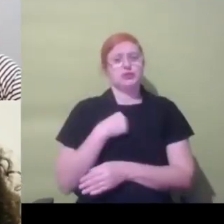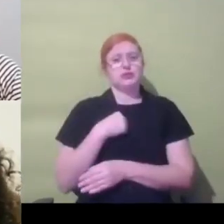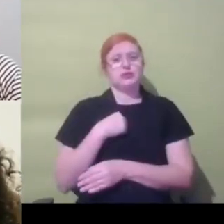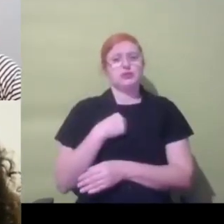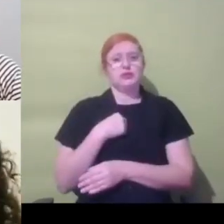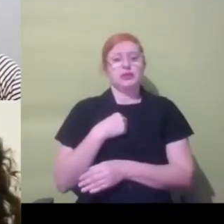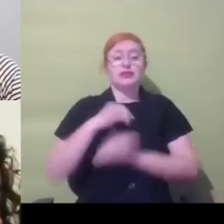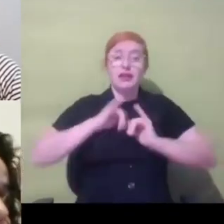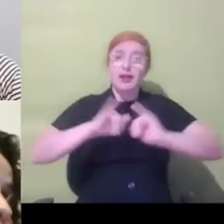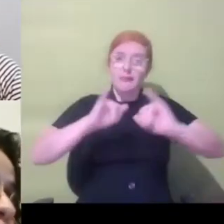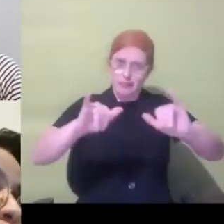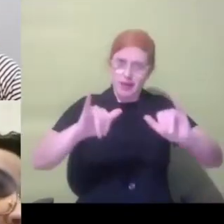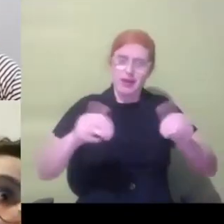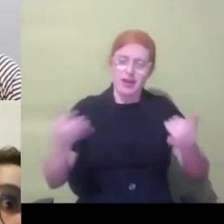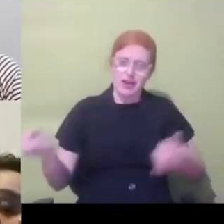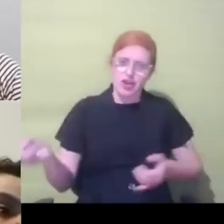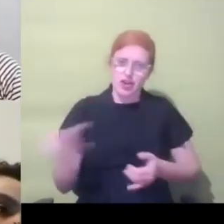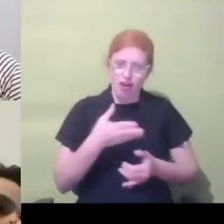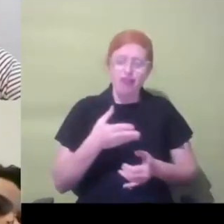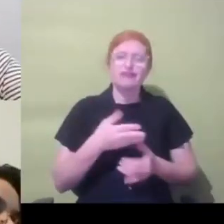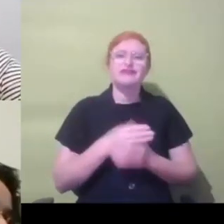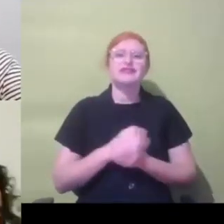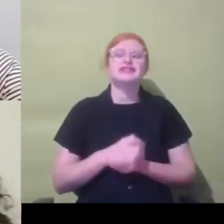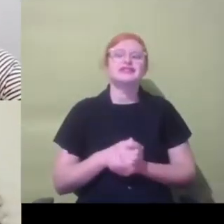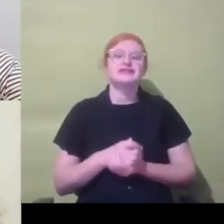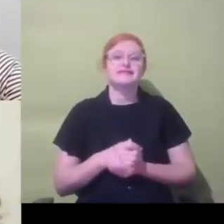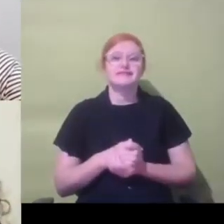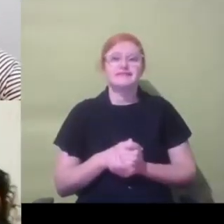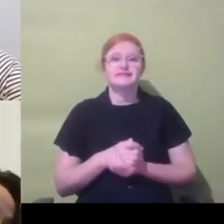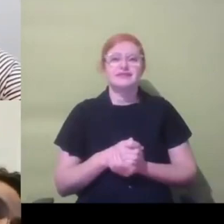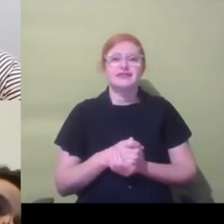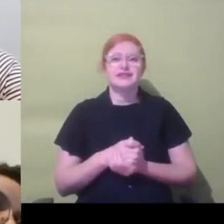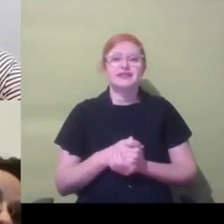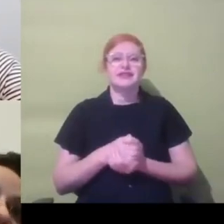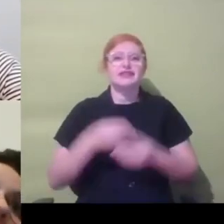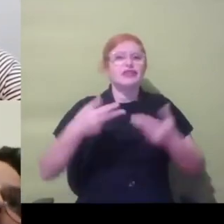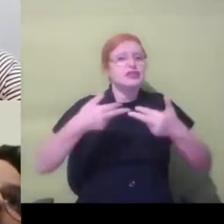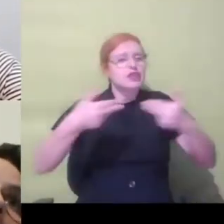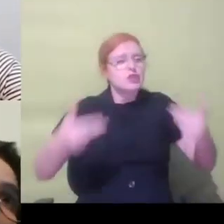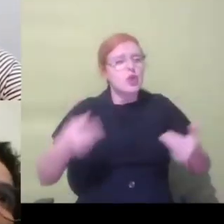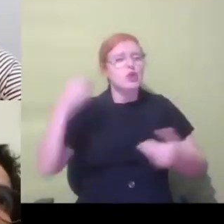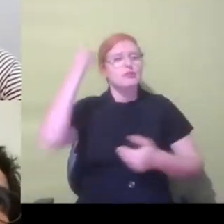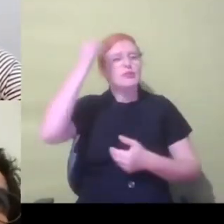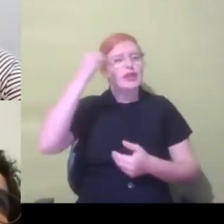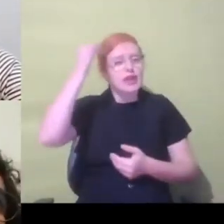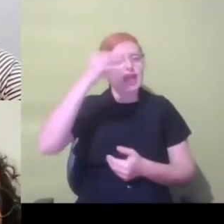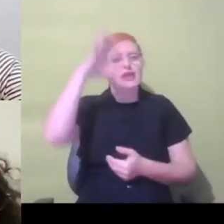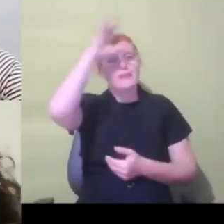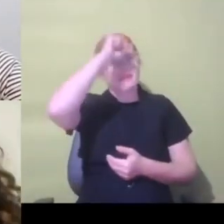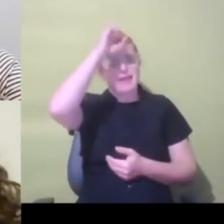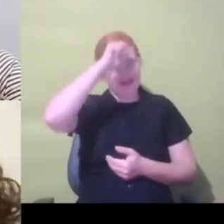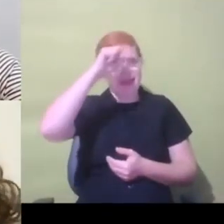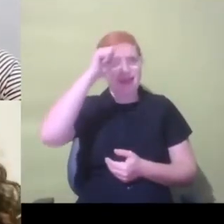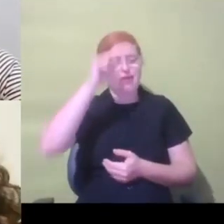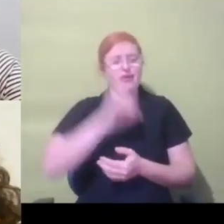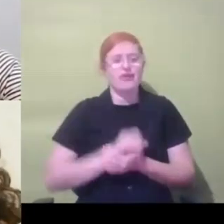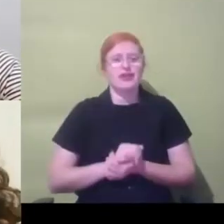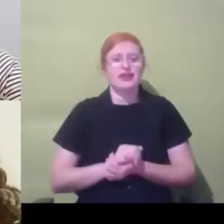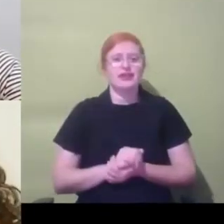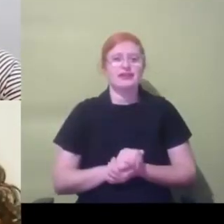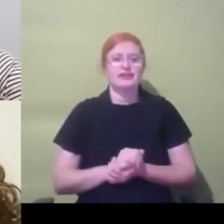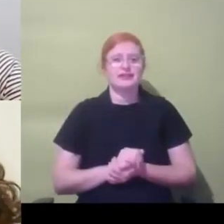campanha, ela surge muito disso, assim, das coisas que a gente foi aprendendo, o que a gente,